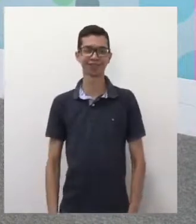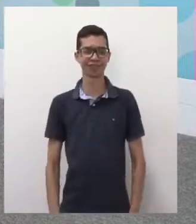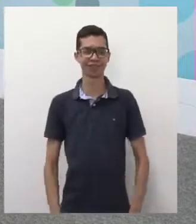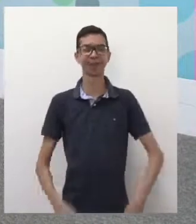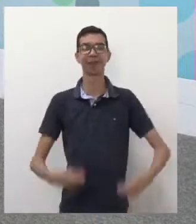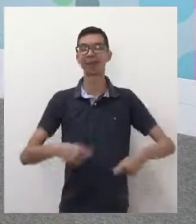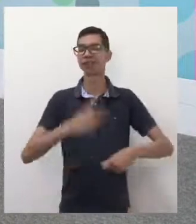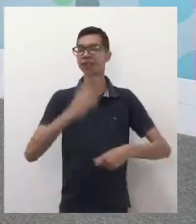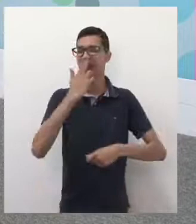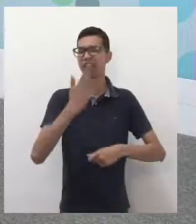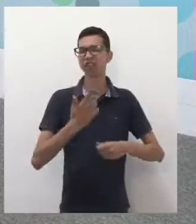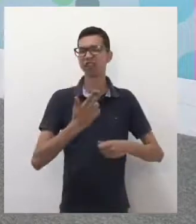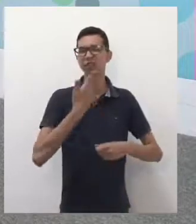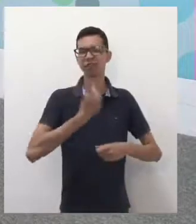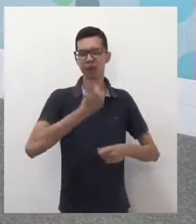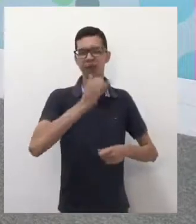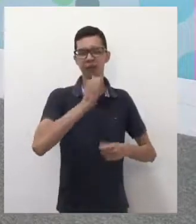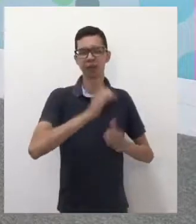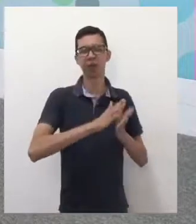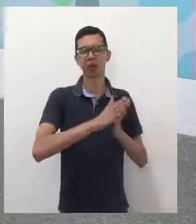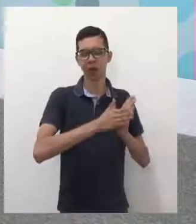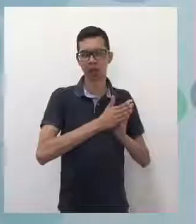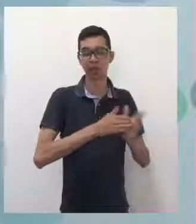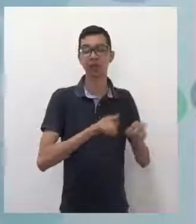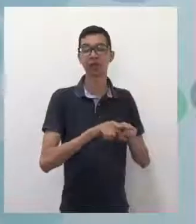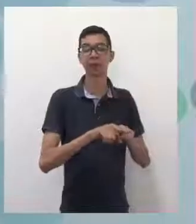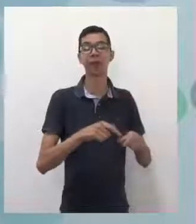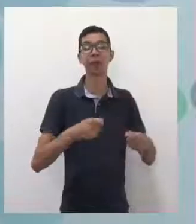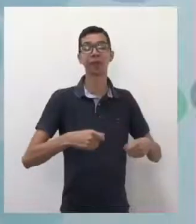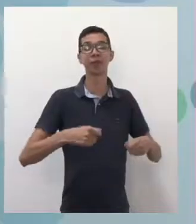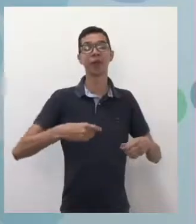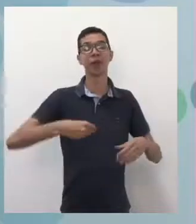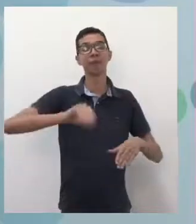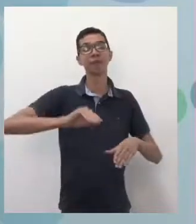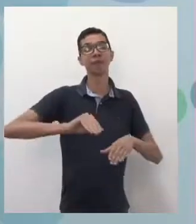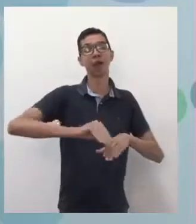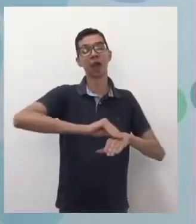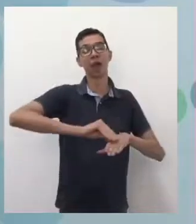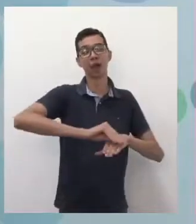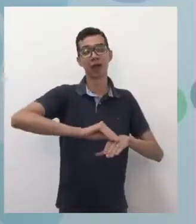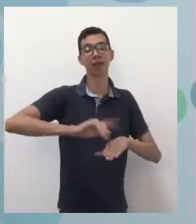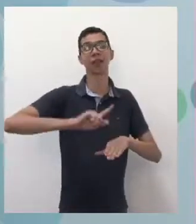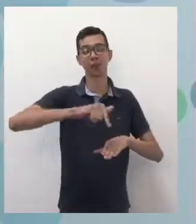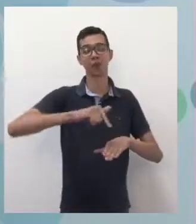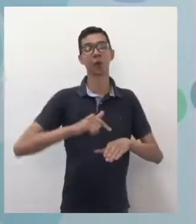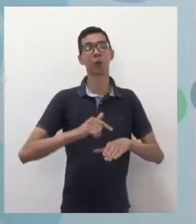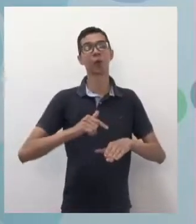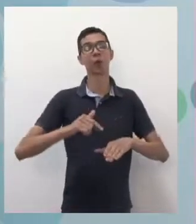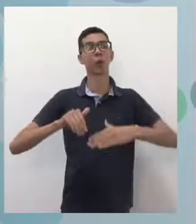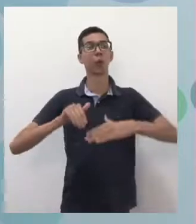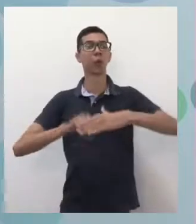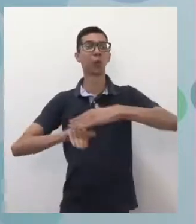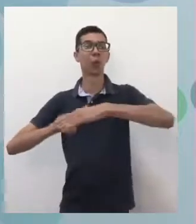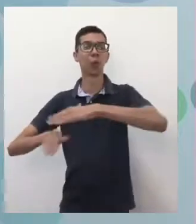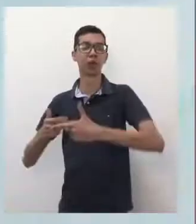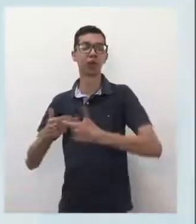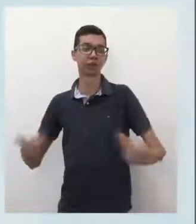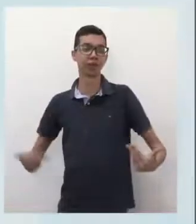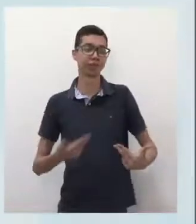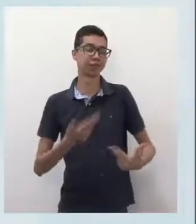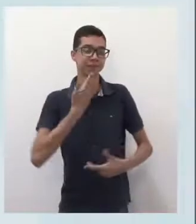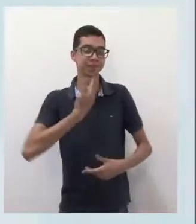Eu acho que era uma boa ideia, né? Ó, aqui tem capacidade de lavagem também, o consumo de água, isso é importante,